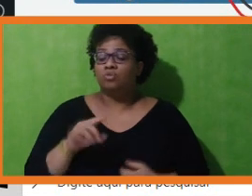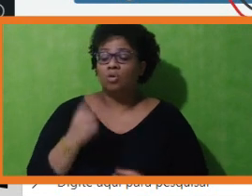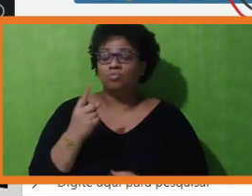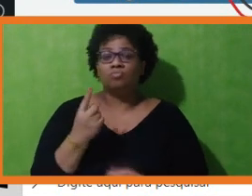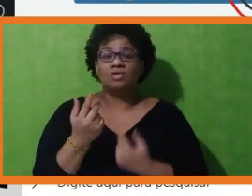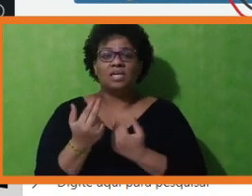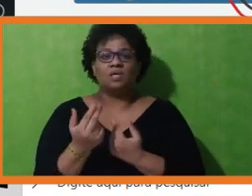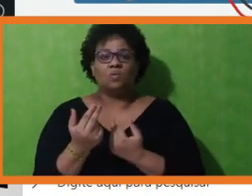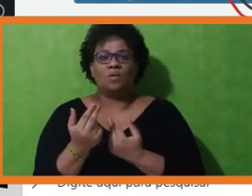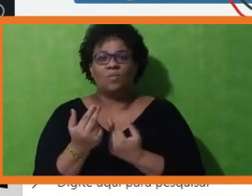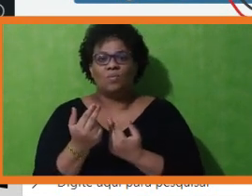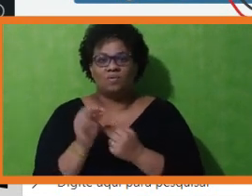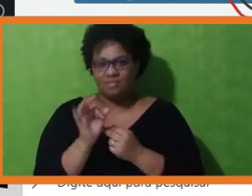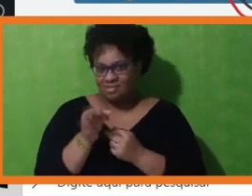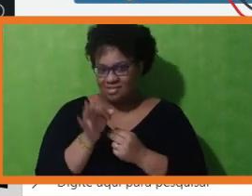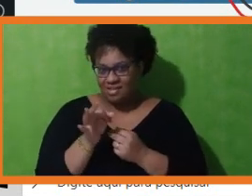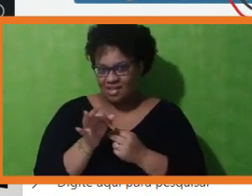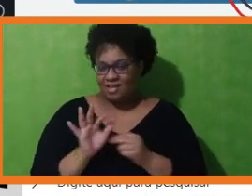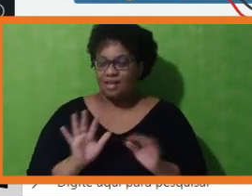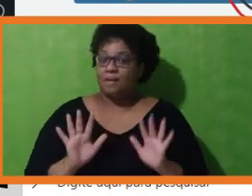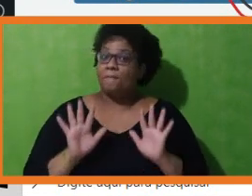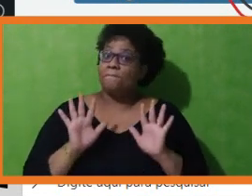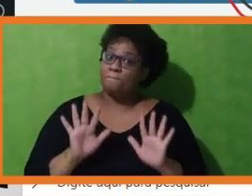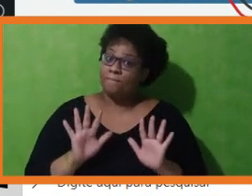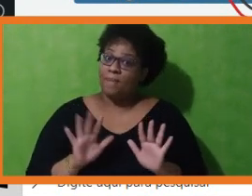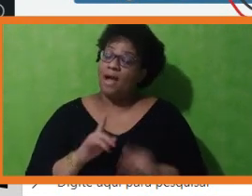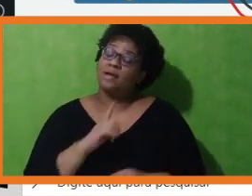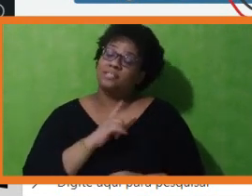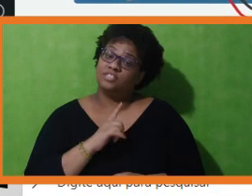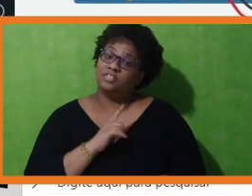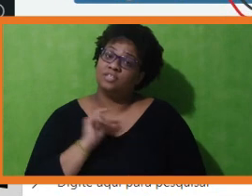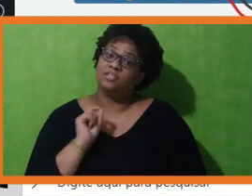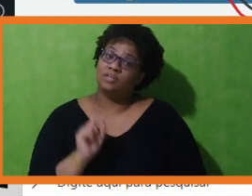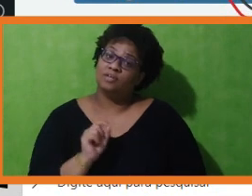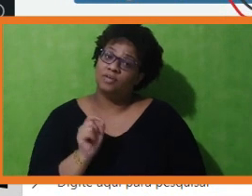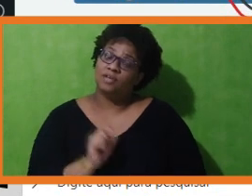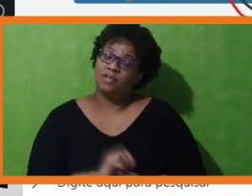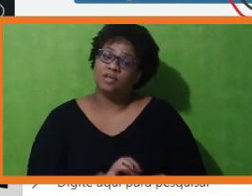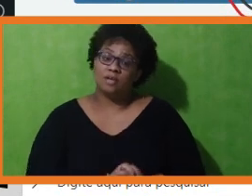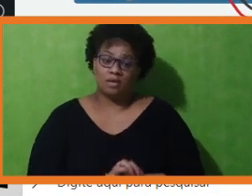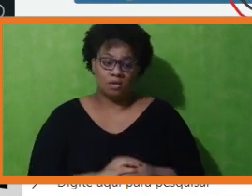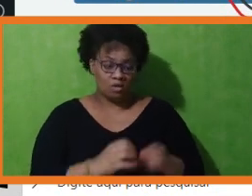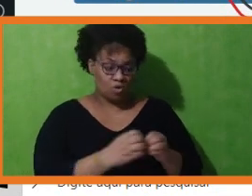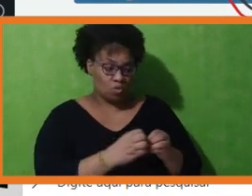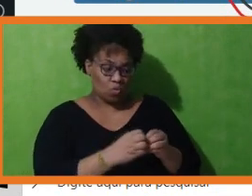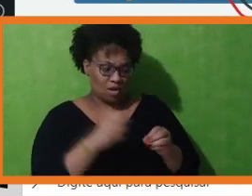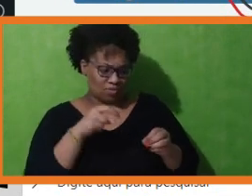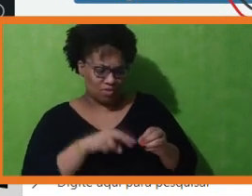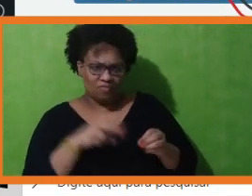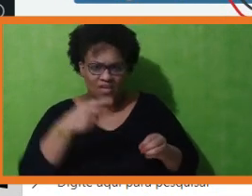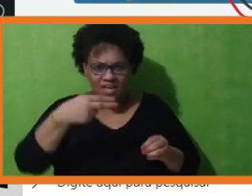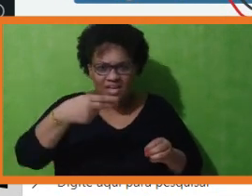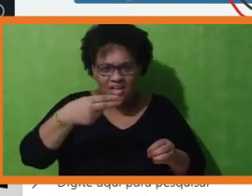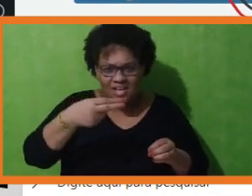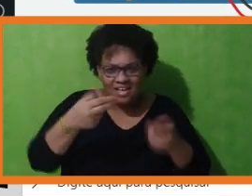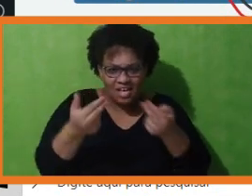eu coloquei somente uma igual, certo? Mas, entretanto, contudo, todavia, o Arduino